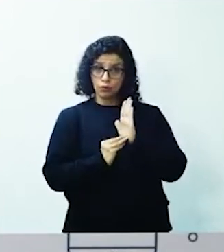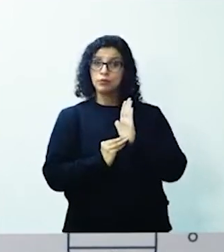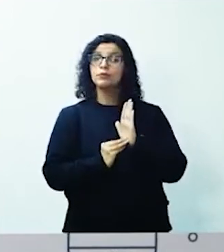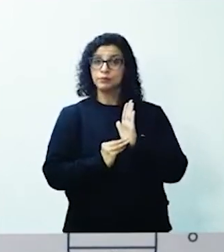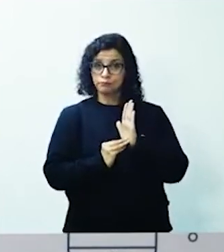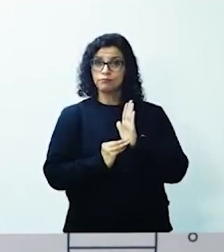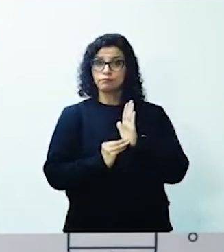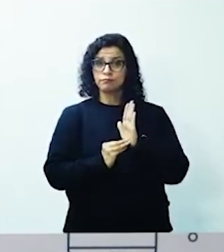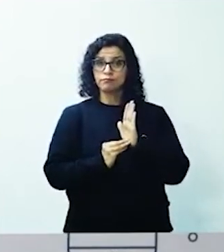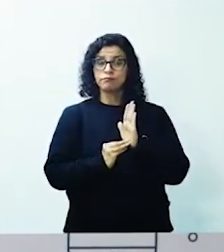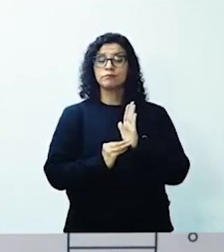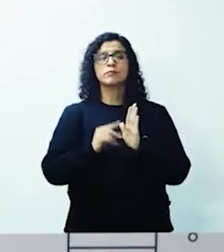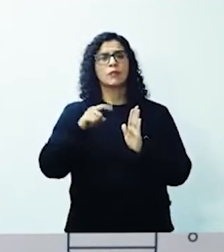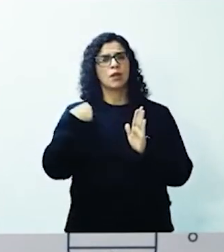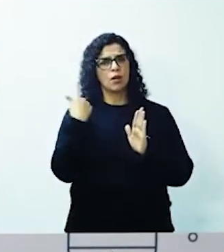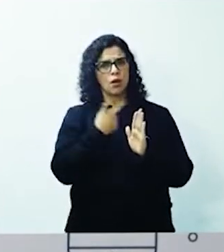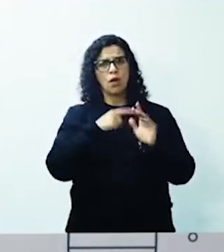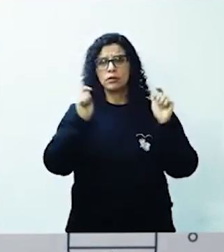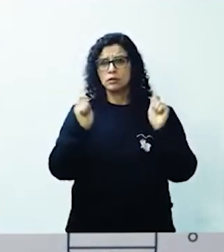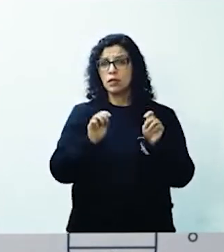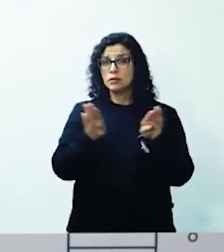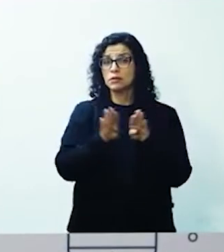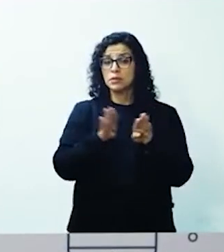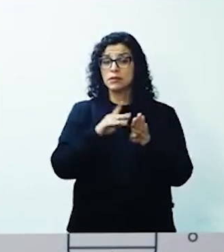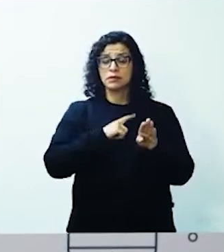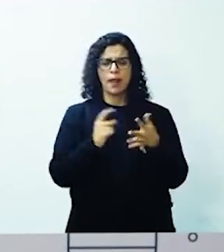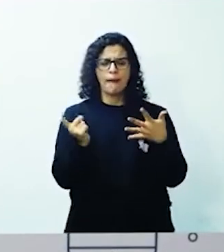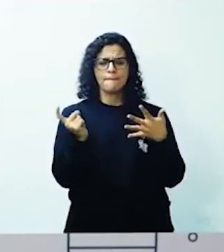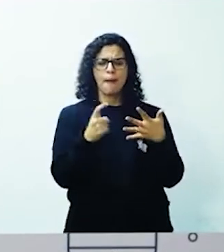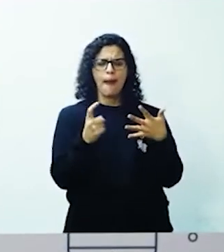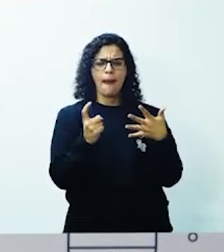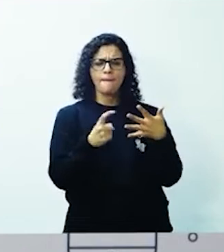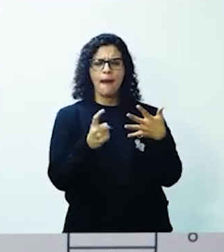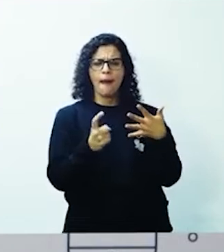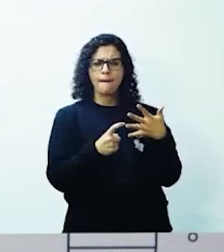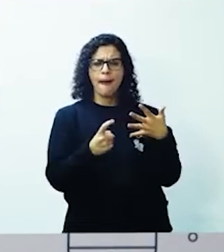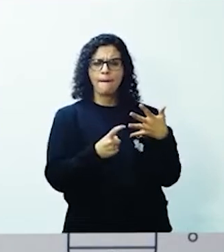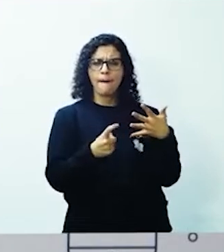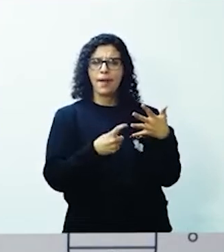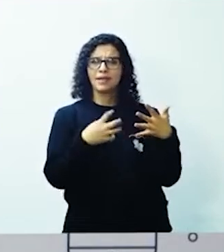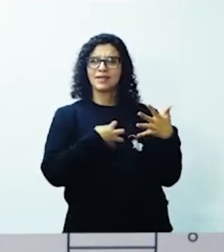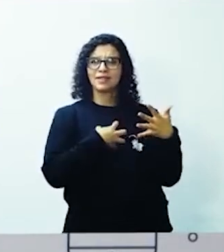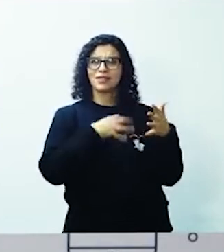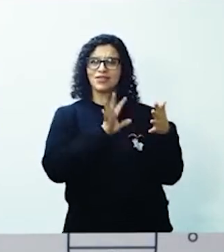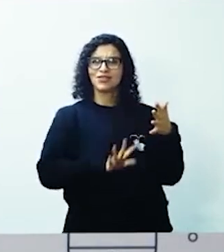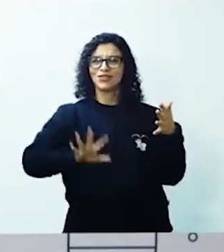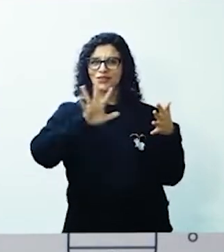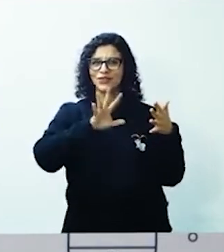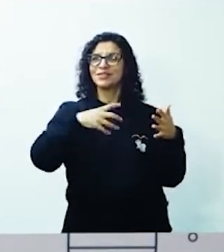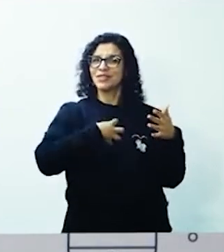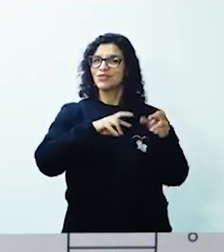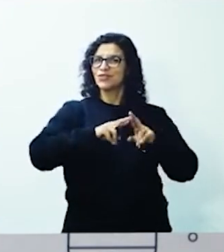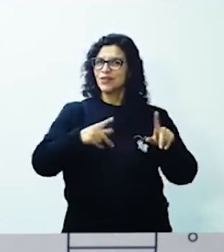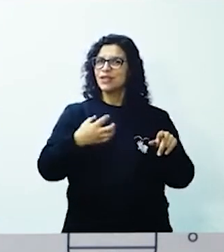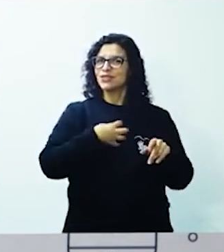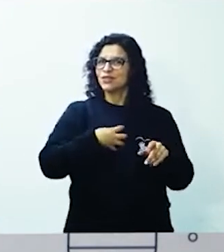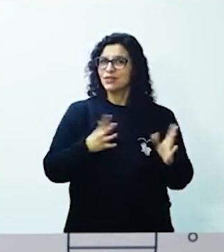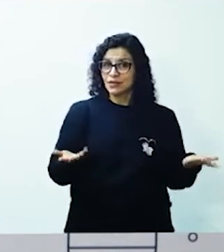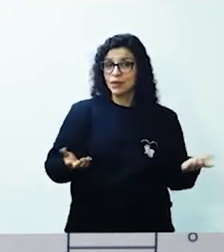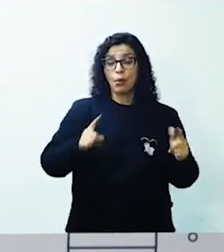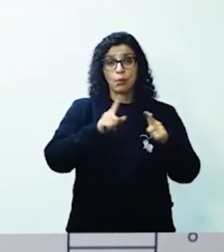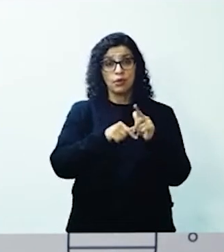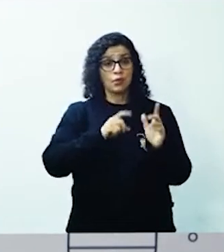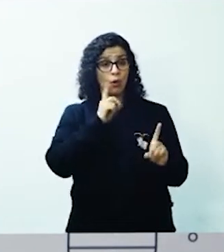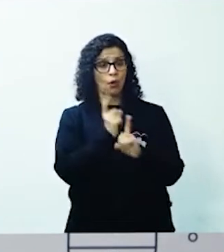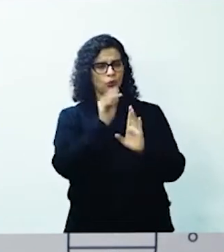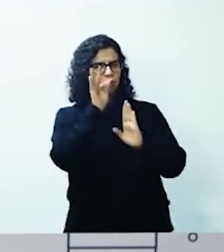a poesia sendo conteúdo, ela pode nos dar vários sentidos. certo? Então, vários sentidos eu posso encontrar no